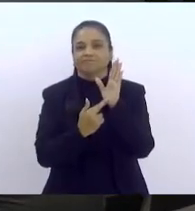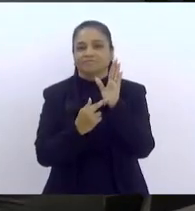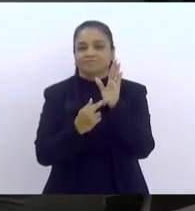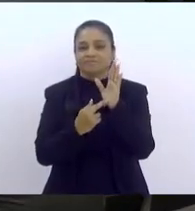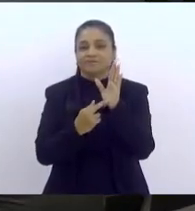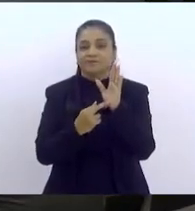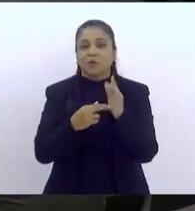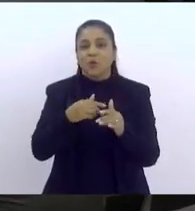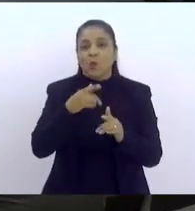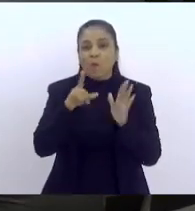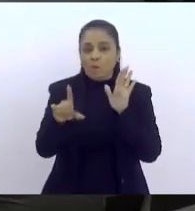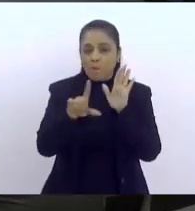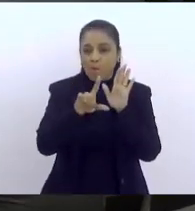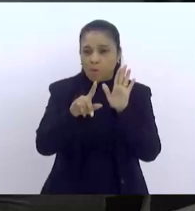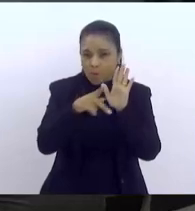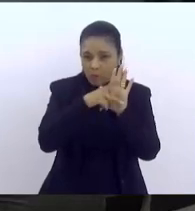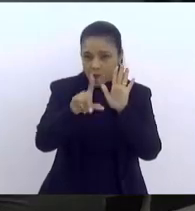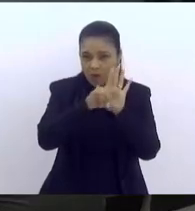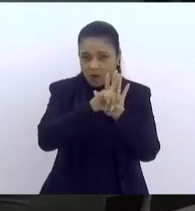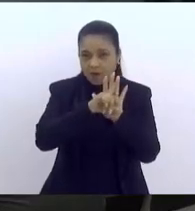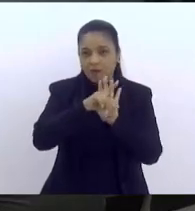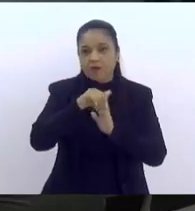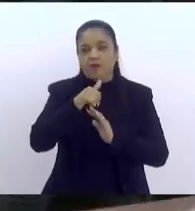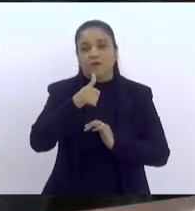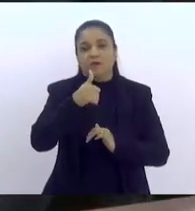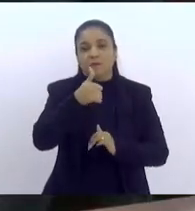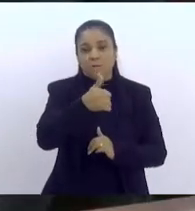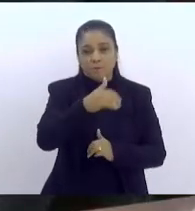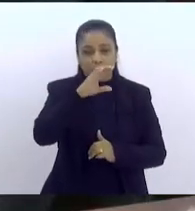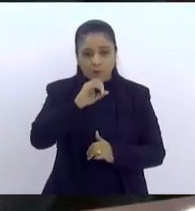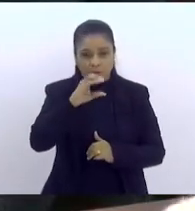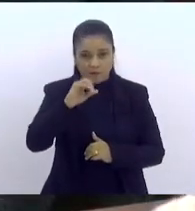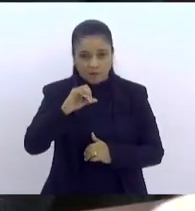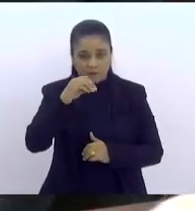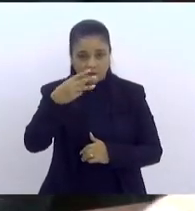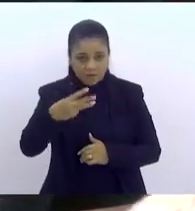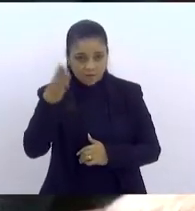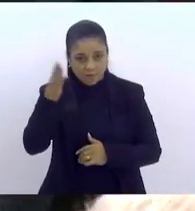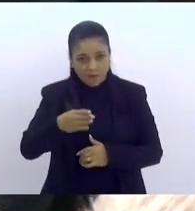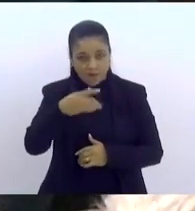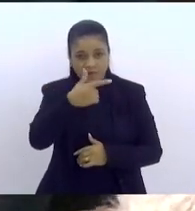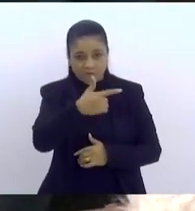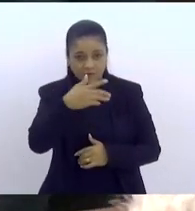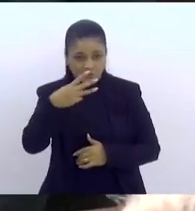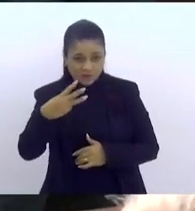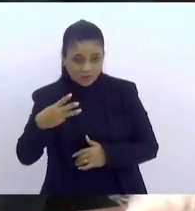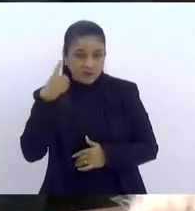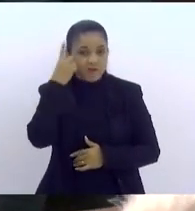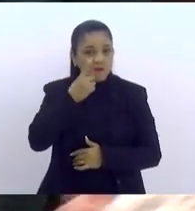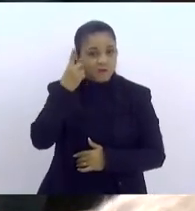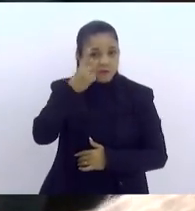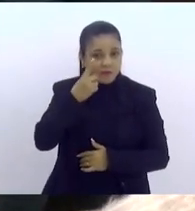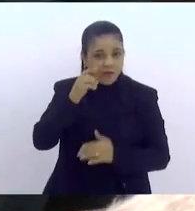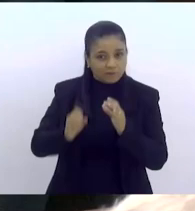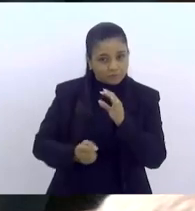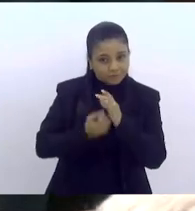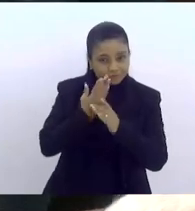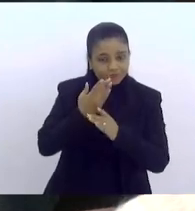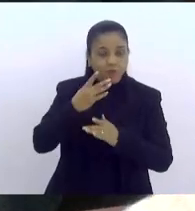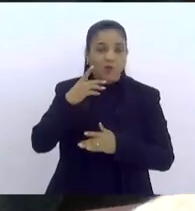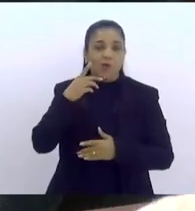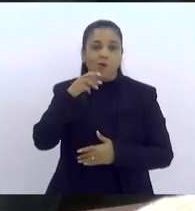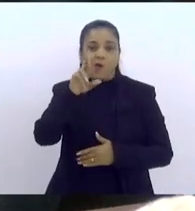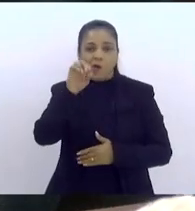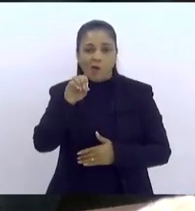lei 1003 de 2023, de autoria dos deputados Rodrigo